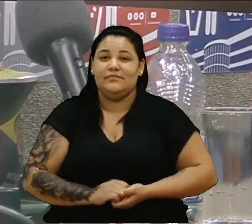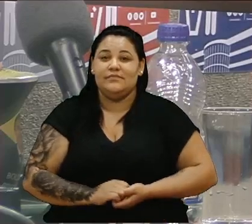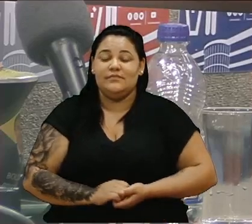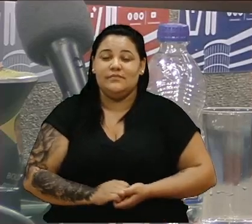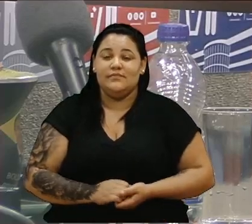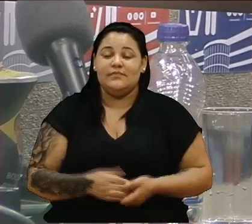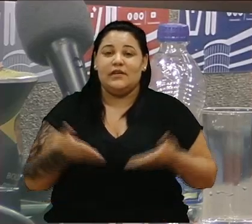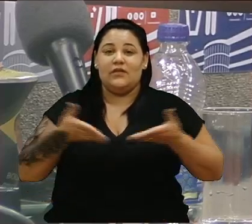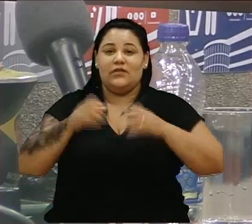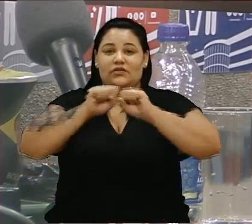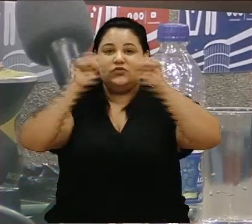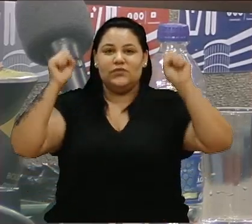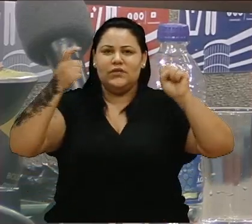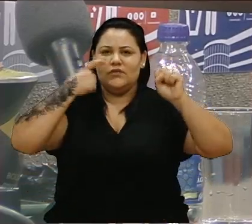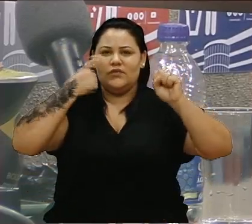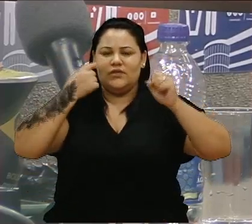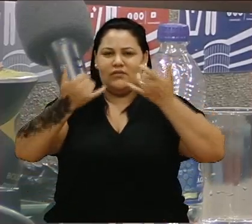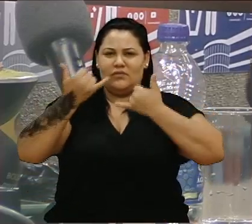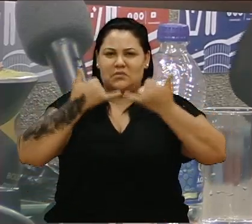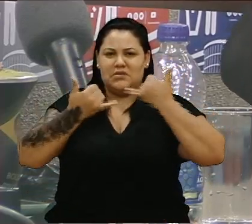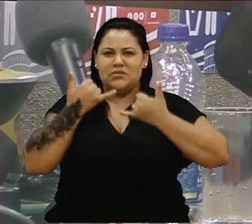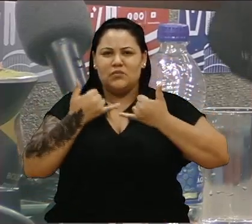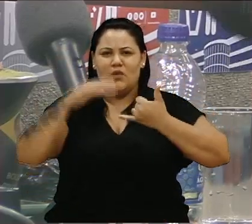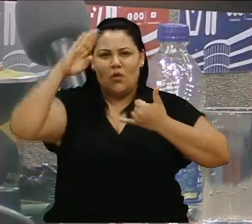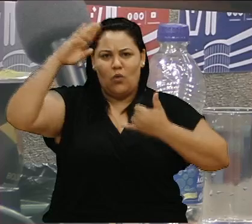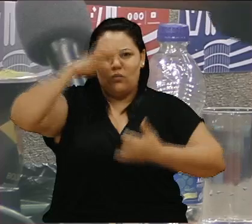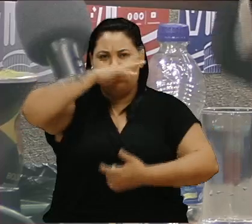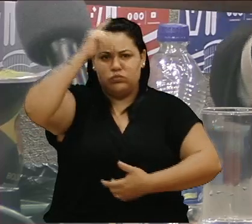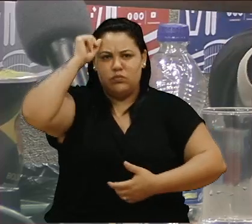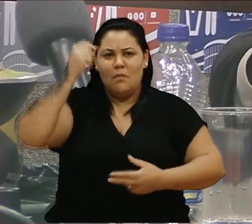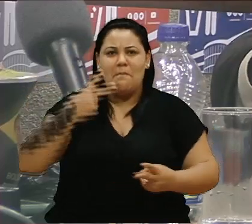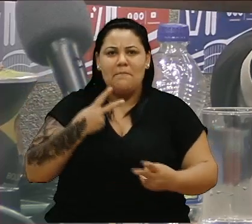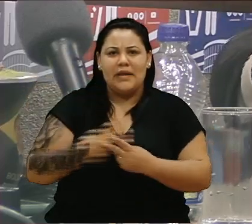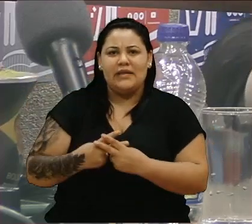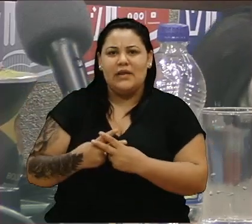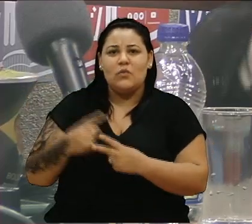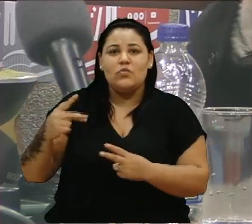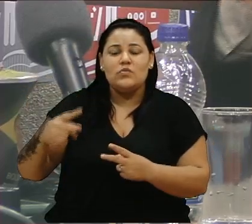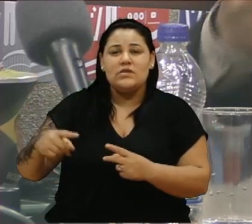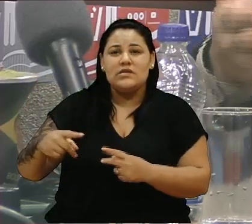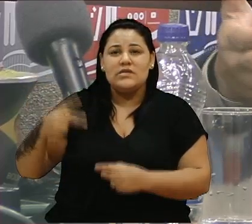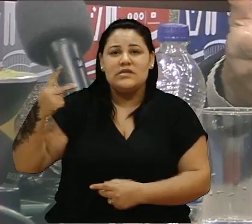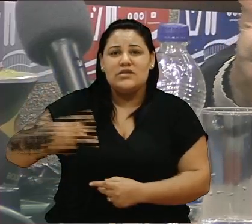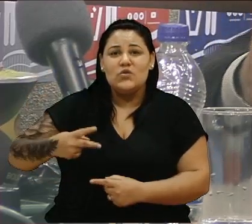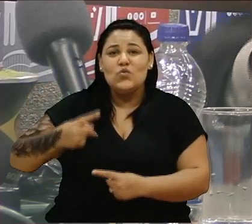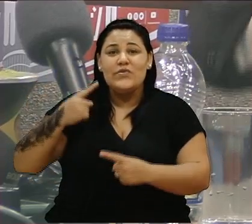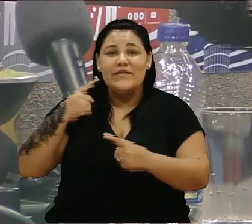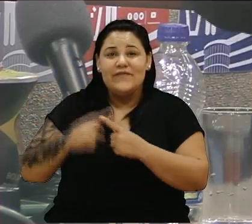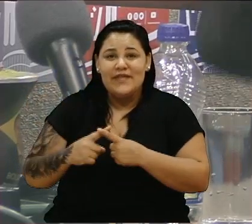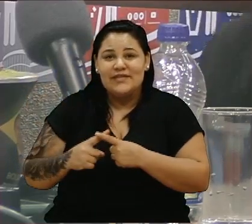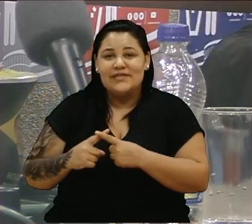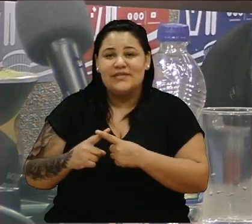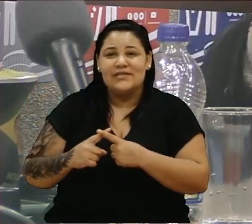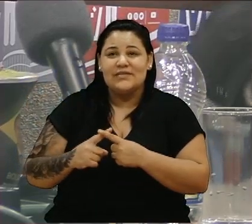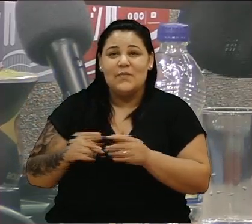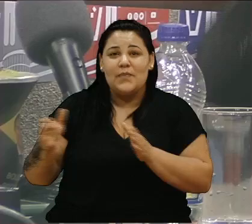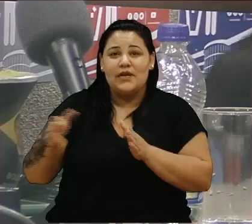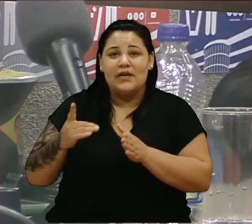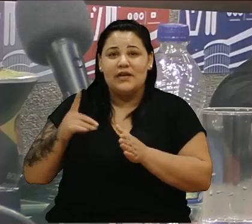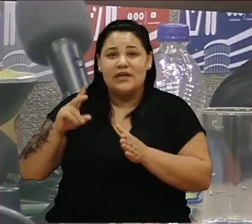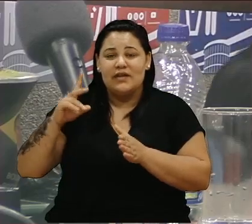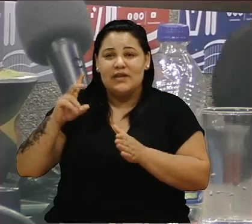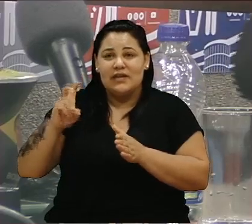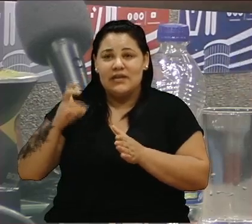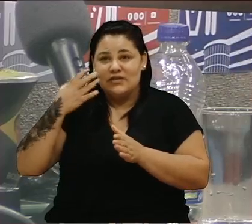pela manhã, eu vi a notícia que a Guarda Municipal prendeu pela segunda vez, em menos de 15 dias, uma senhora que estava